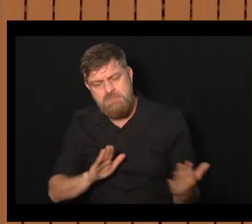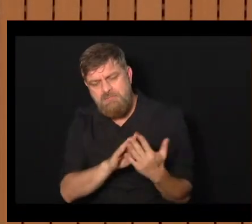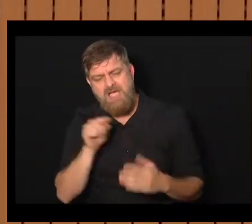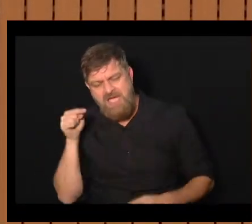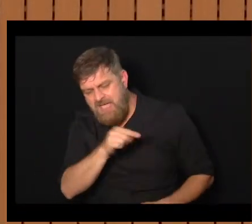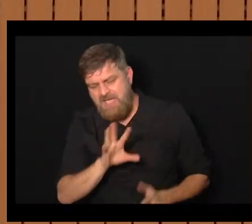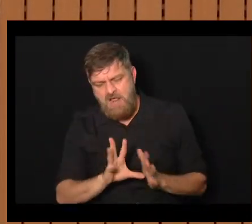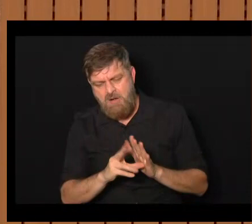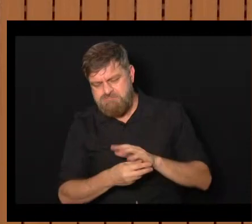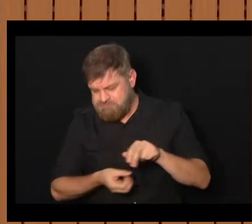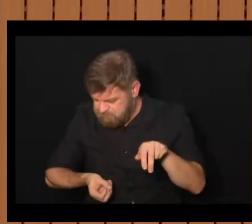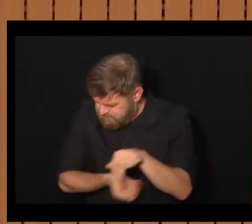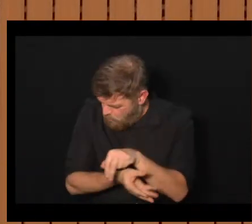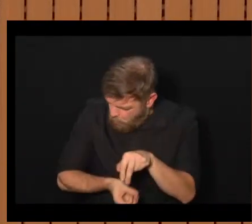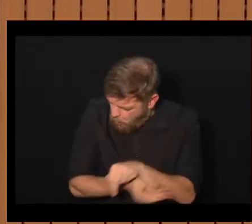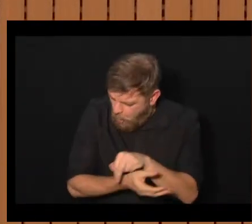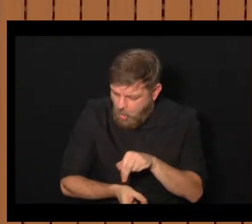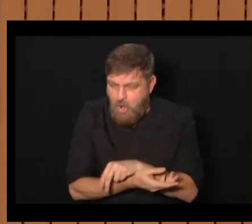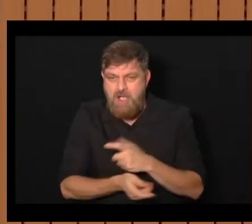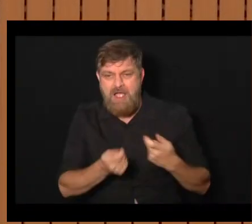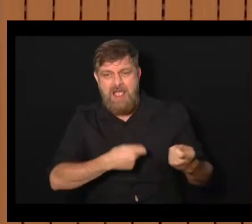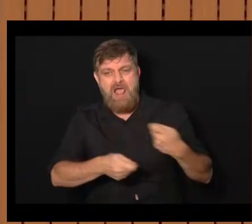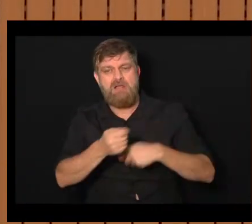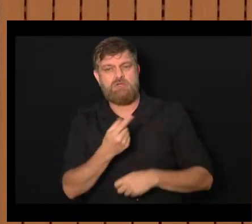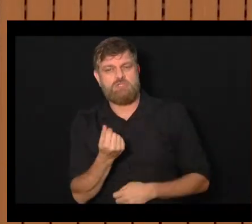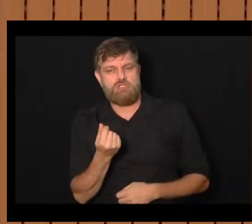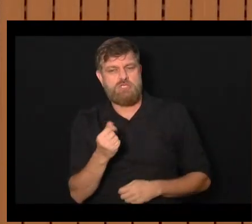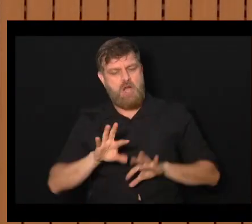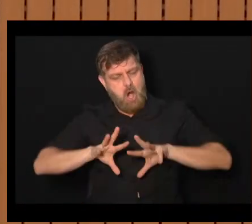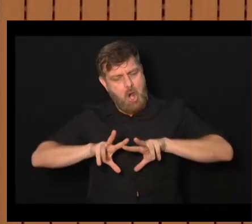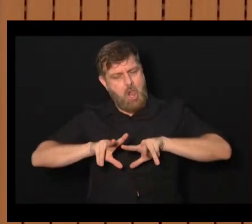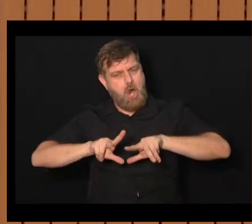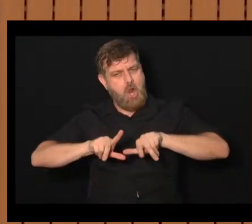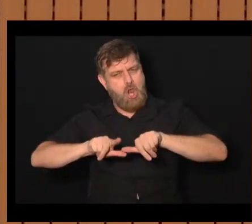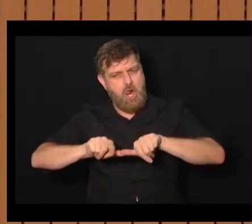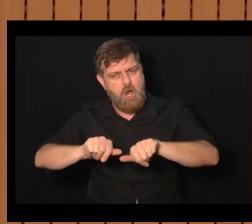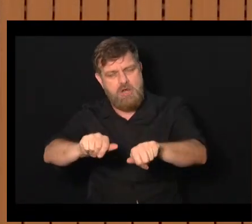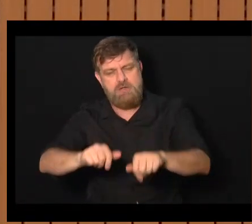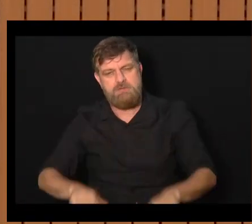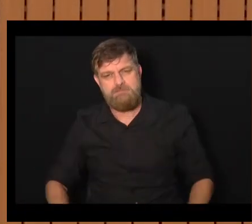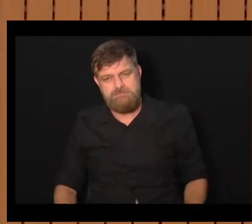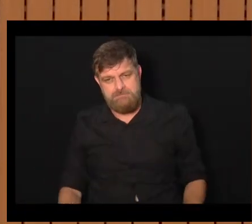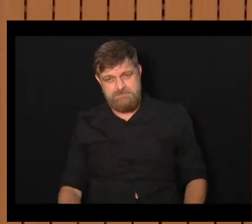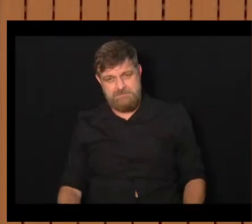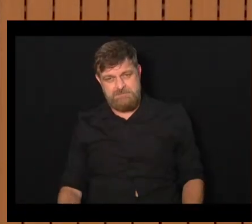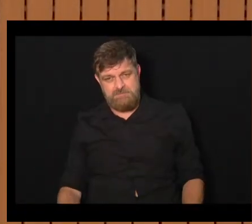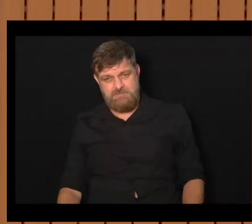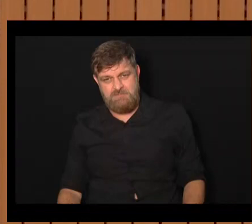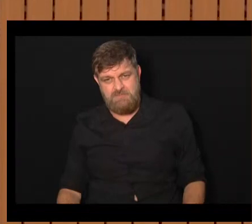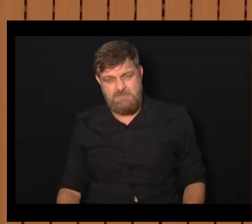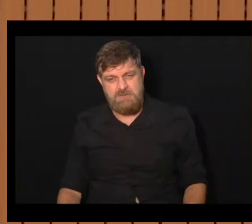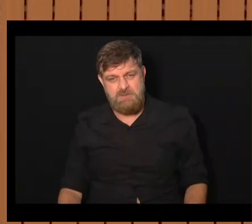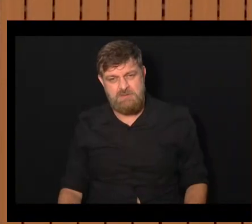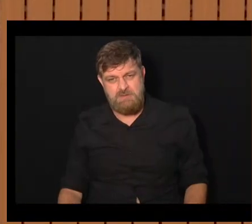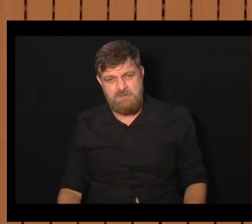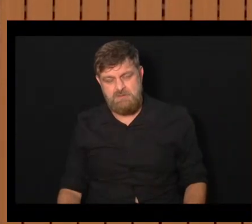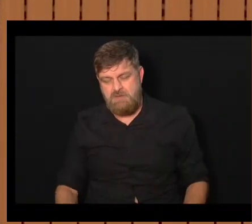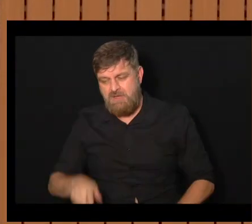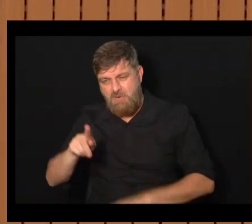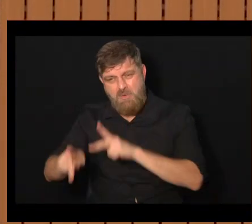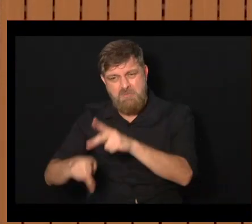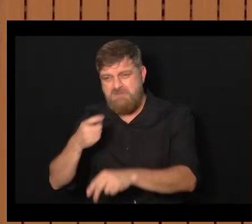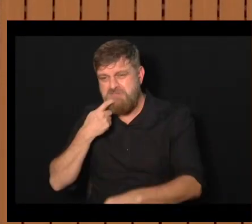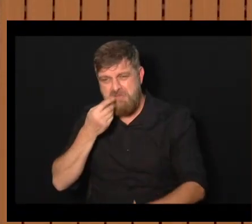corrupta, uma administração que mete a mão no dinheiro público, né, não respeita o